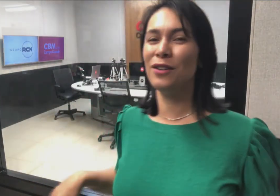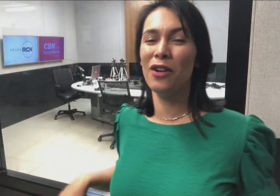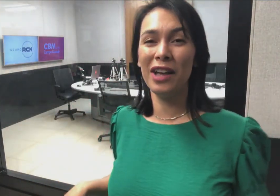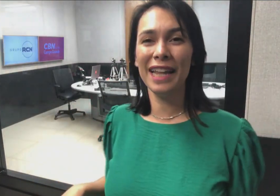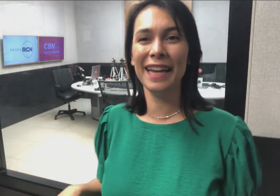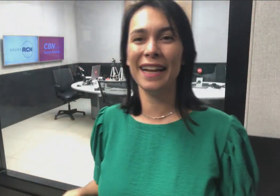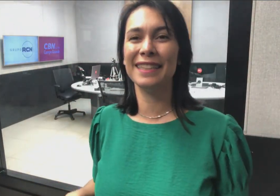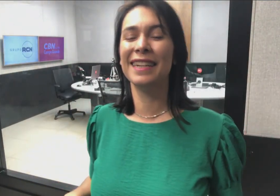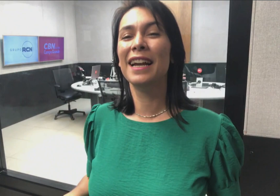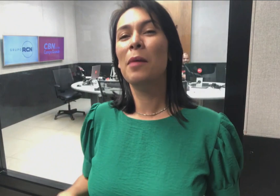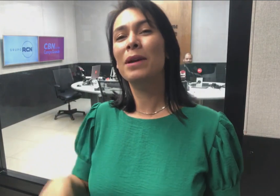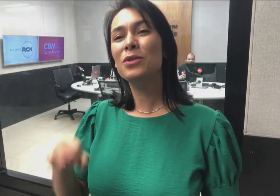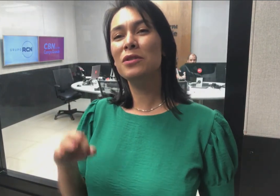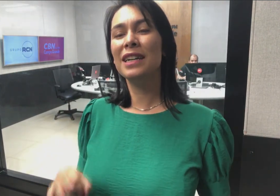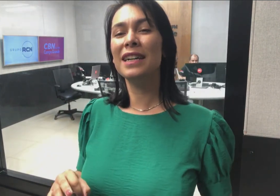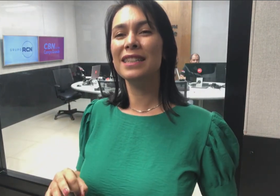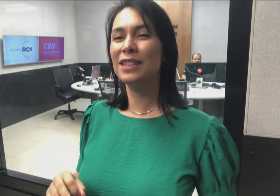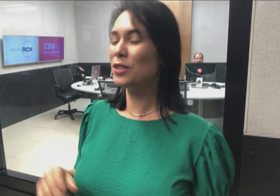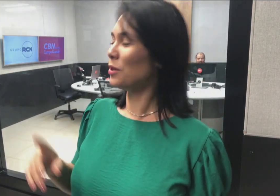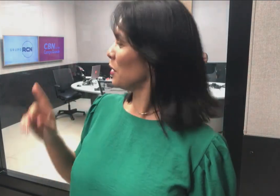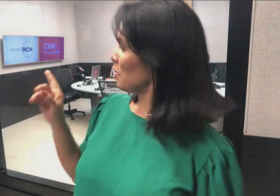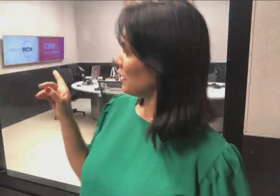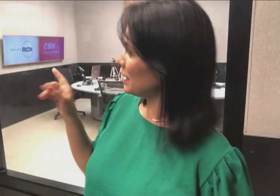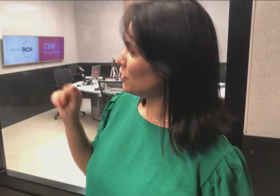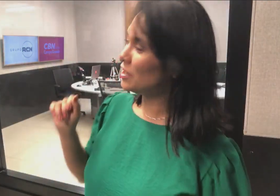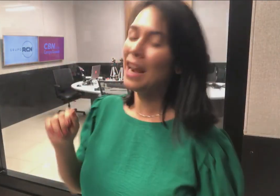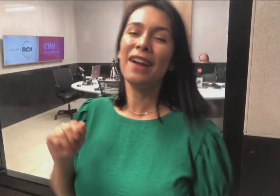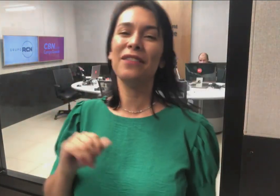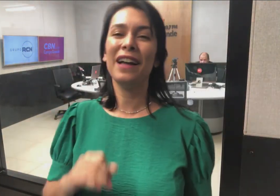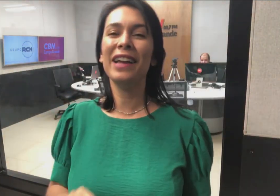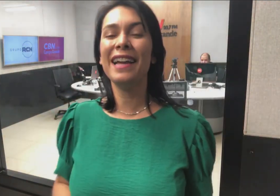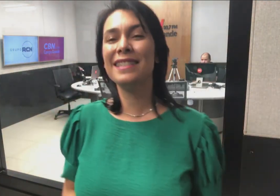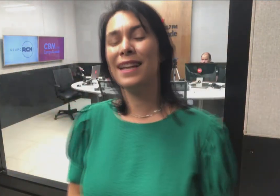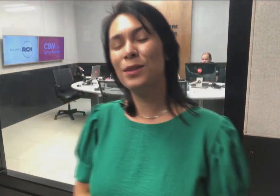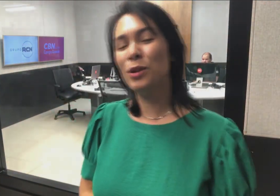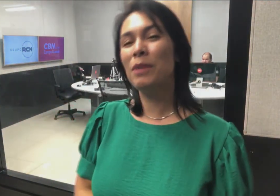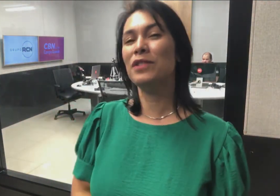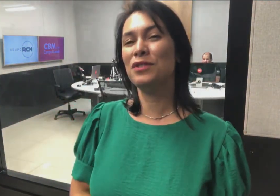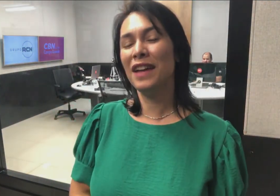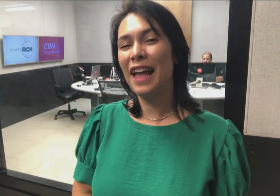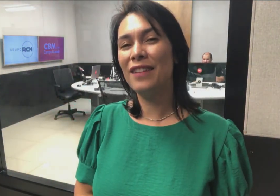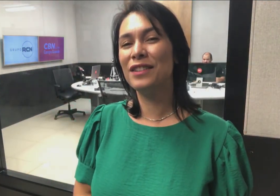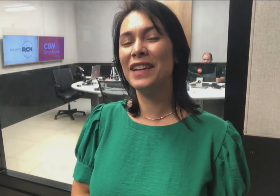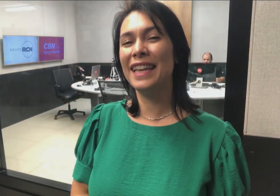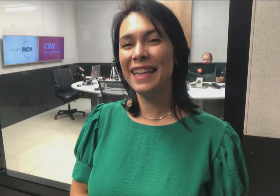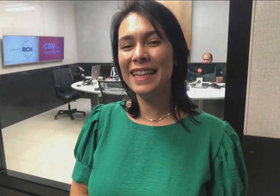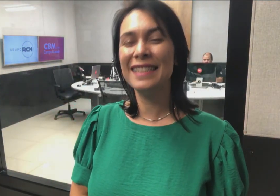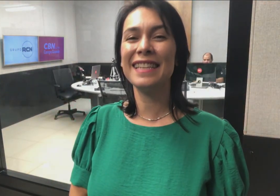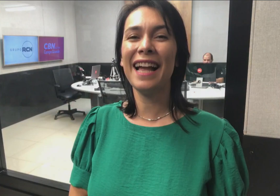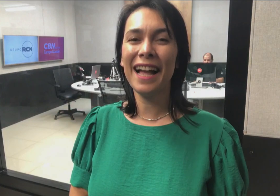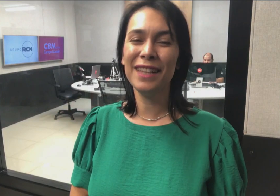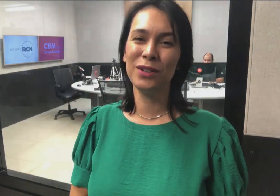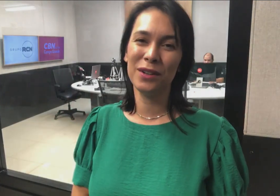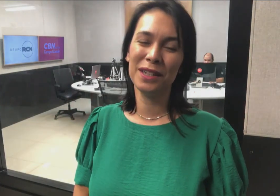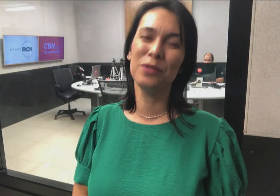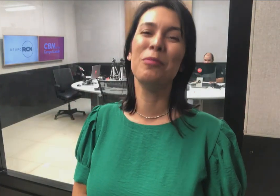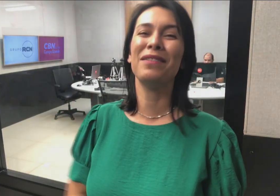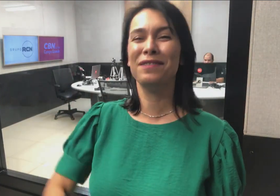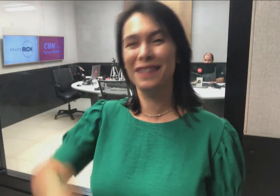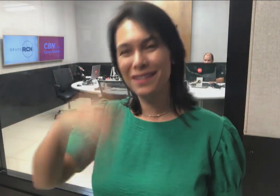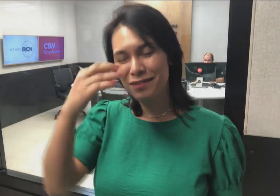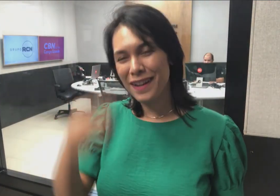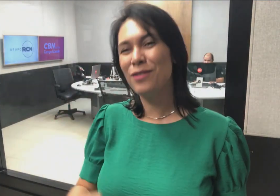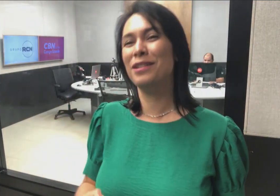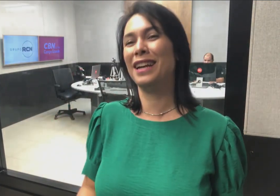microfone, aí não rola nada. Mas o Anderson, Fernando de Carvalho, essa turma, vou te falar, viu? Eles adoram